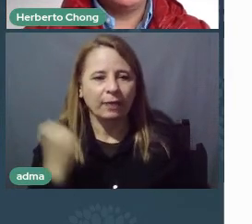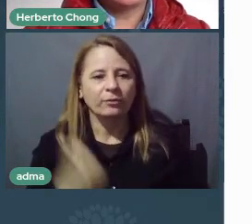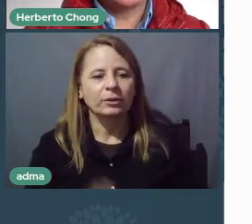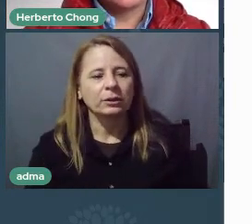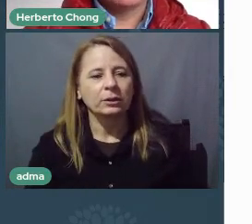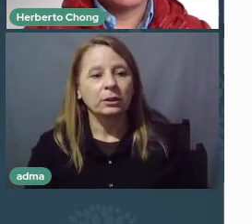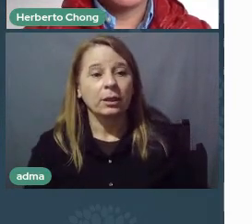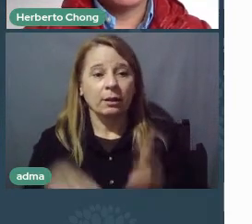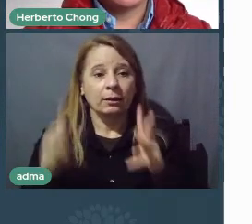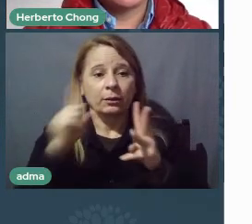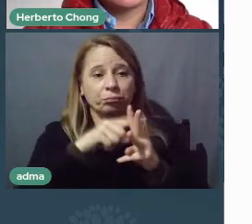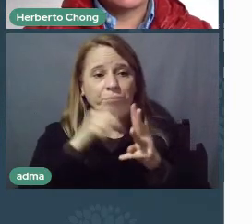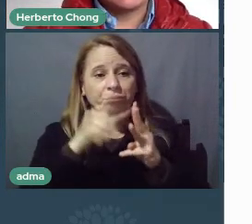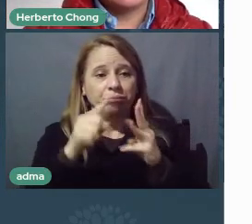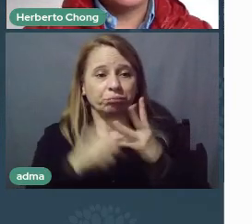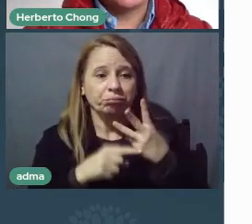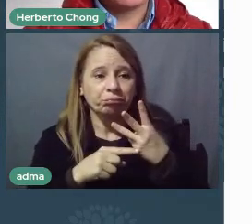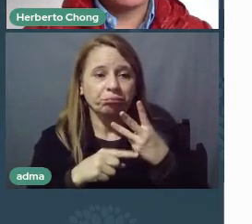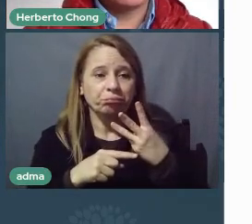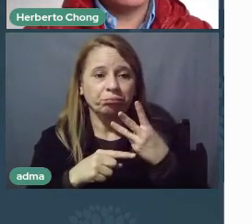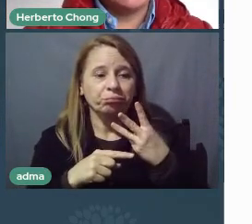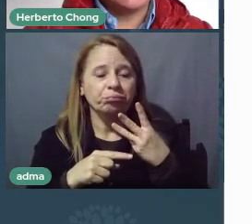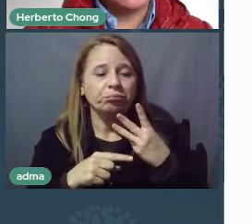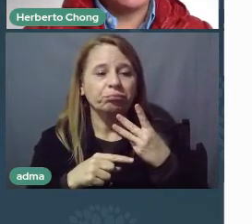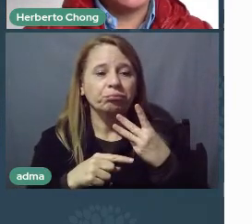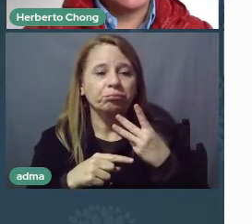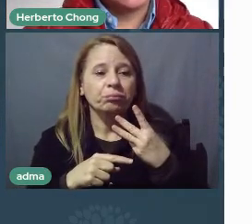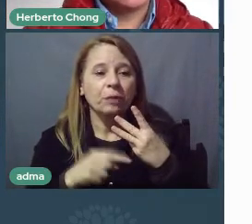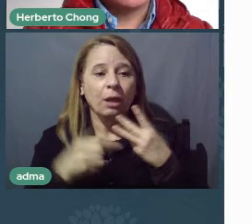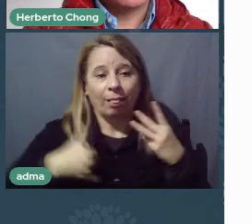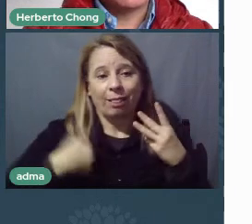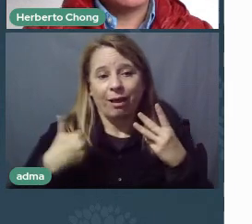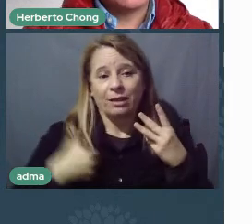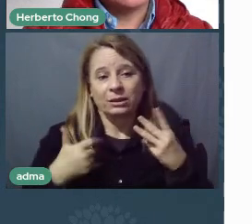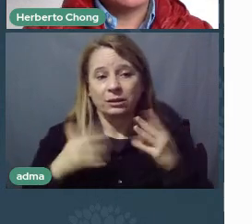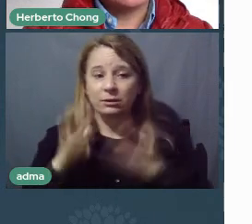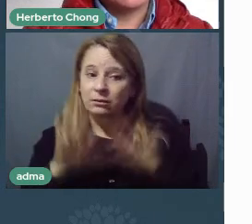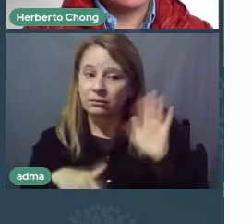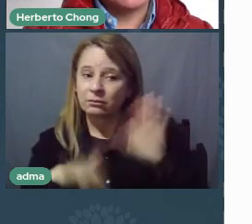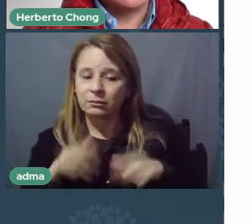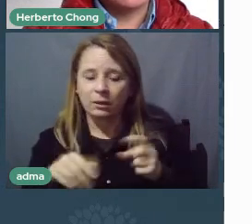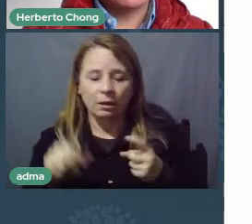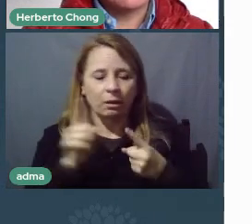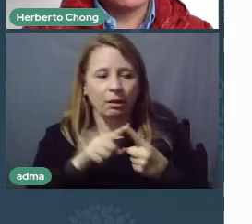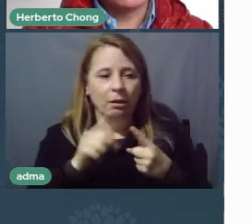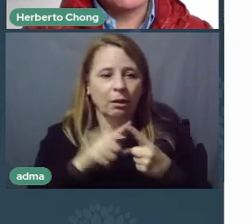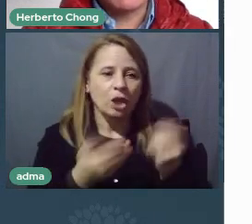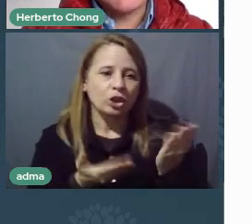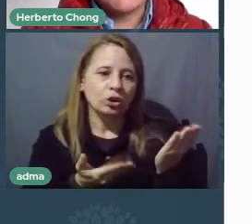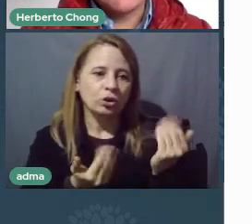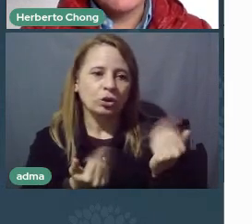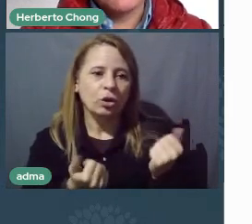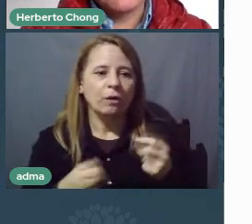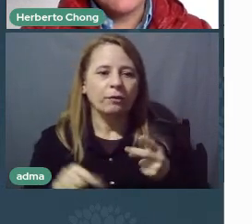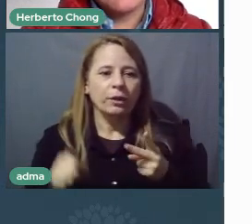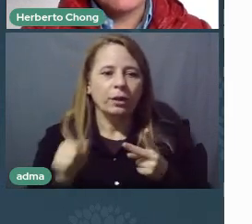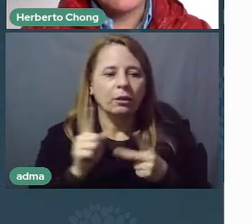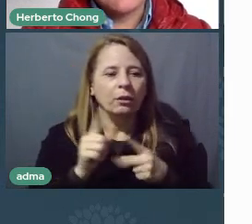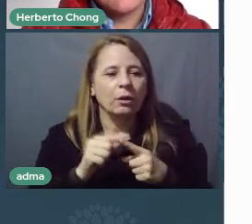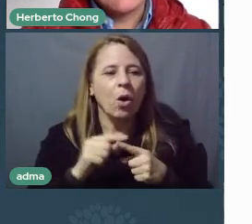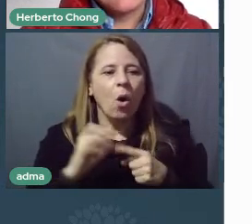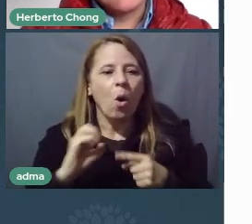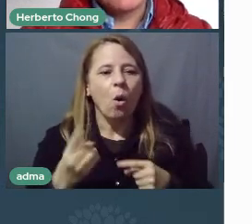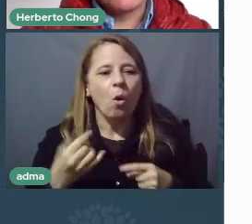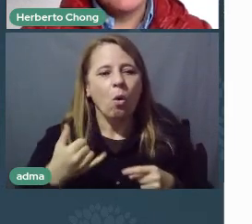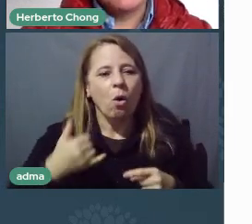temos 3 formas de tratar de acordo com a idade. Então, pacientes adolescentes ou adultos a partir de 12